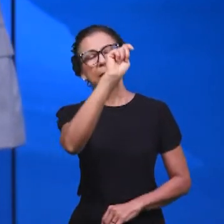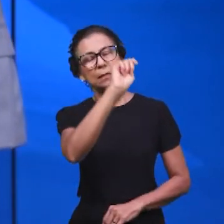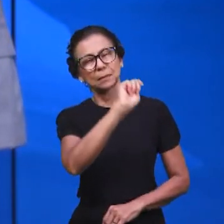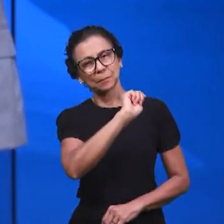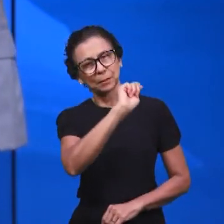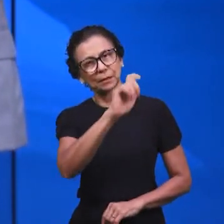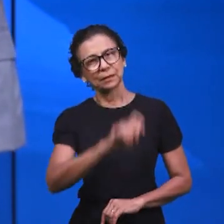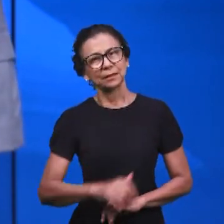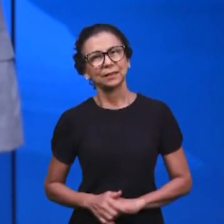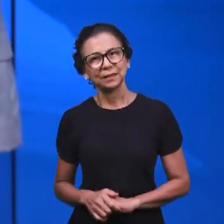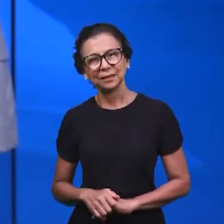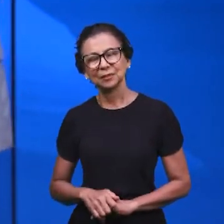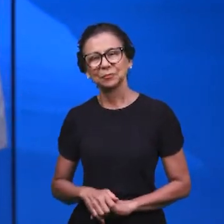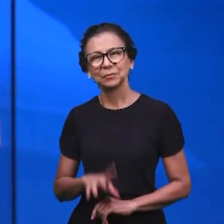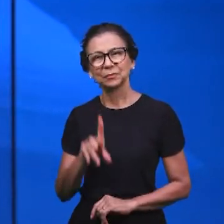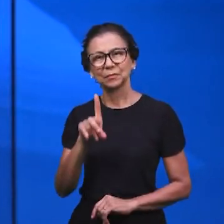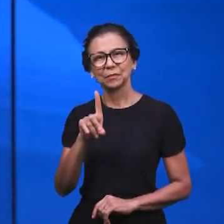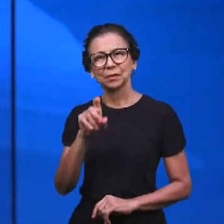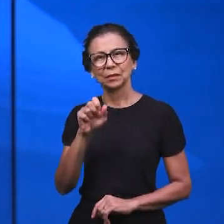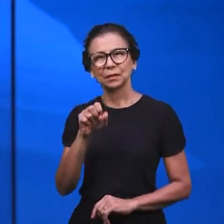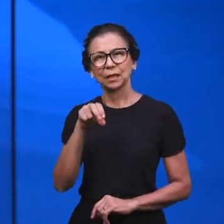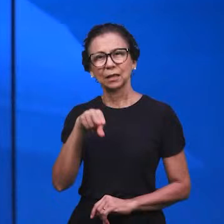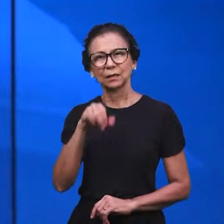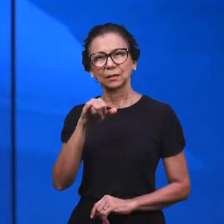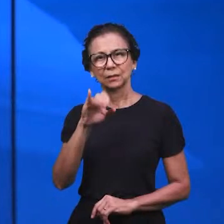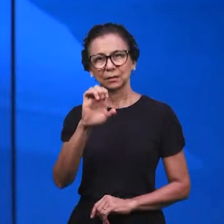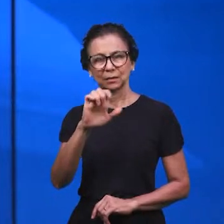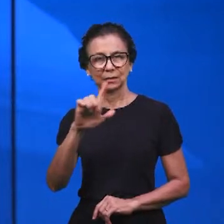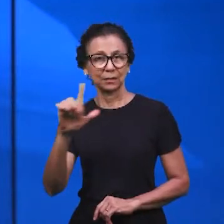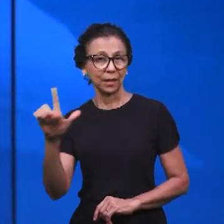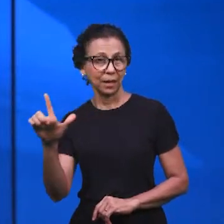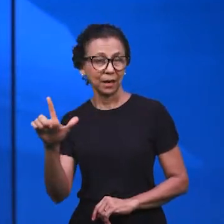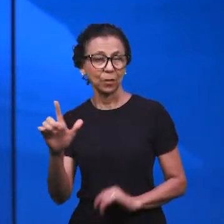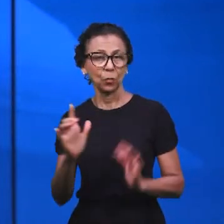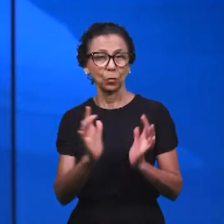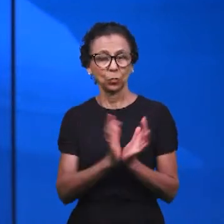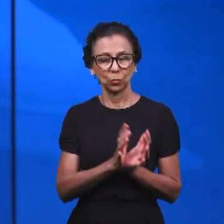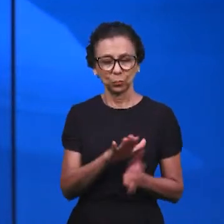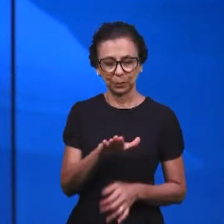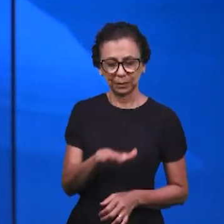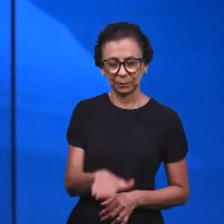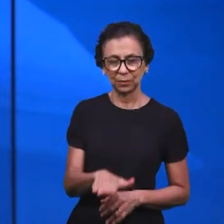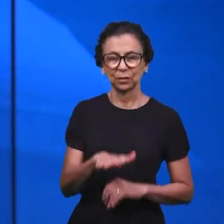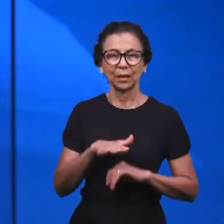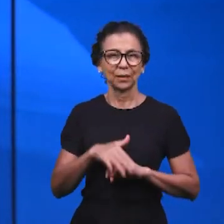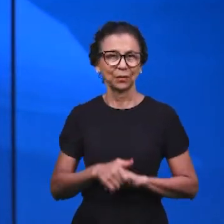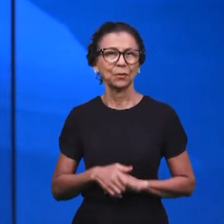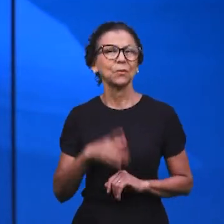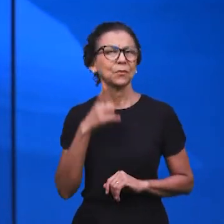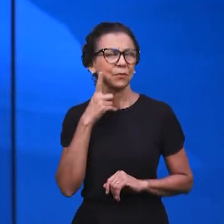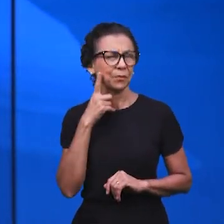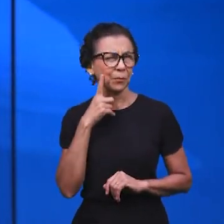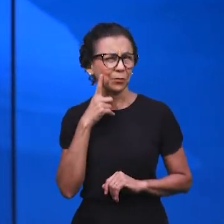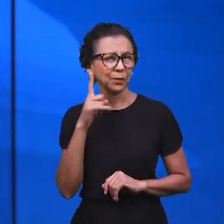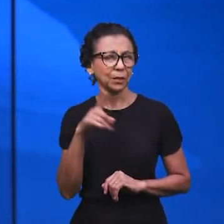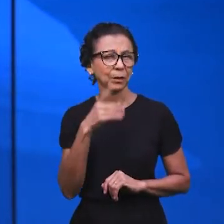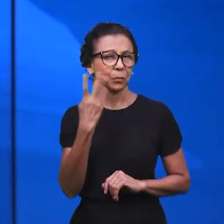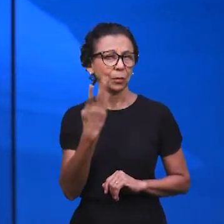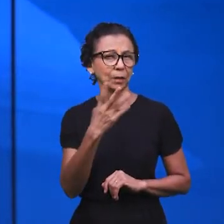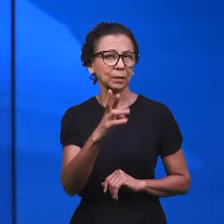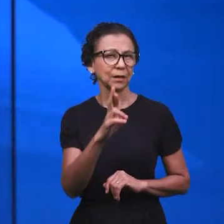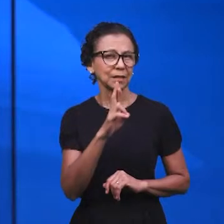Espanha. E na Espanha temos o Daniel Silva, da classe de intermediários. Ele pertence à nossa igreja em Barcelona. Vamos ouvir então